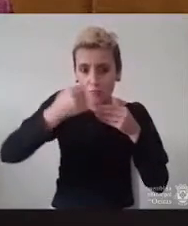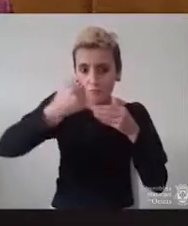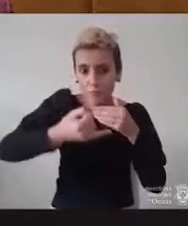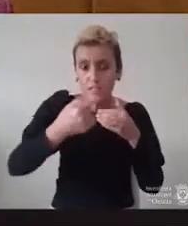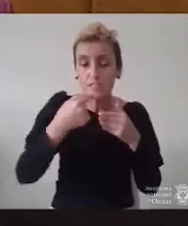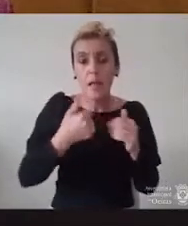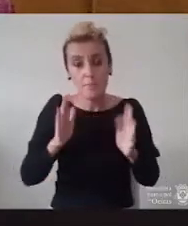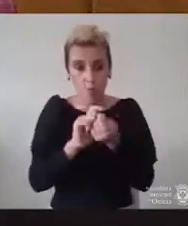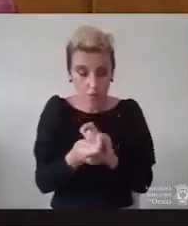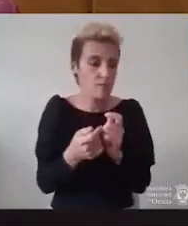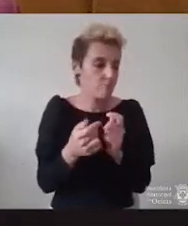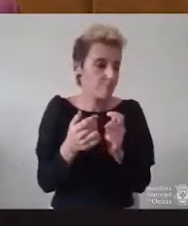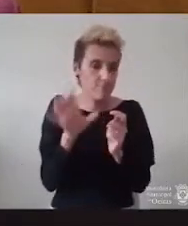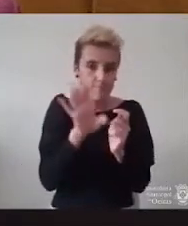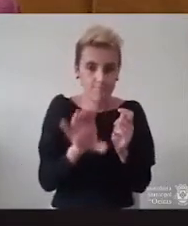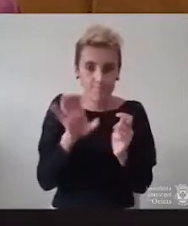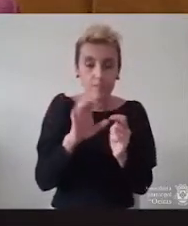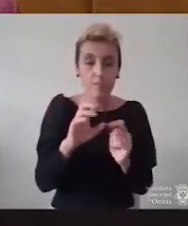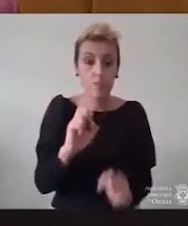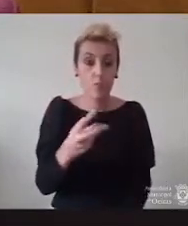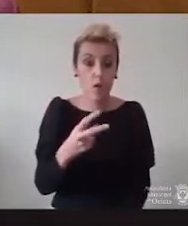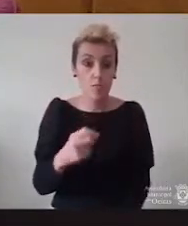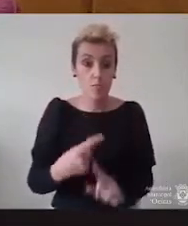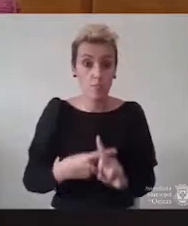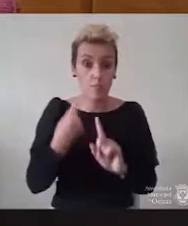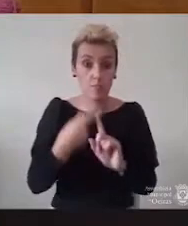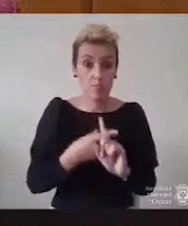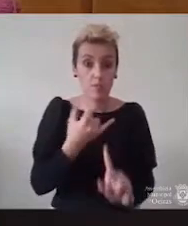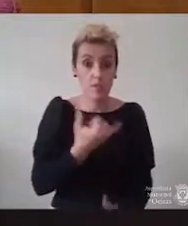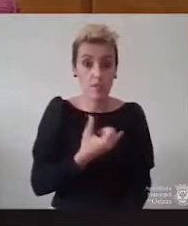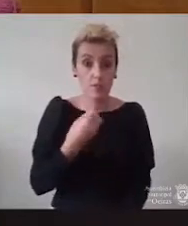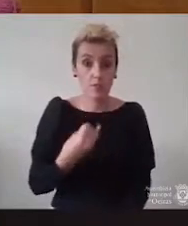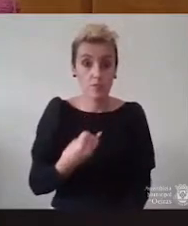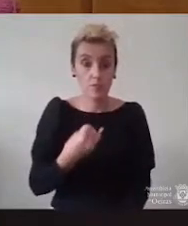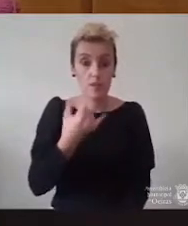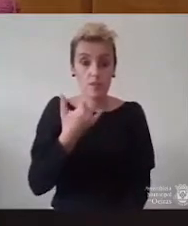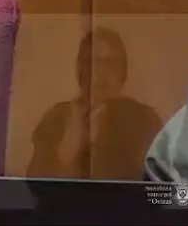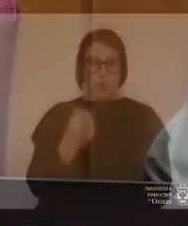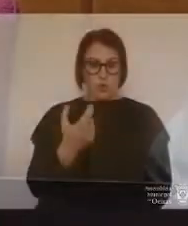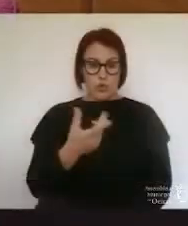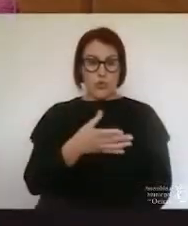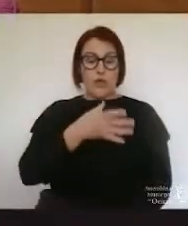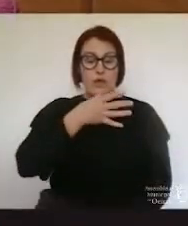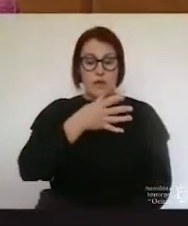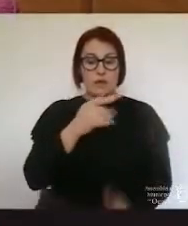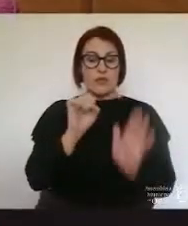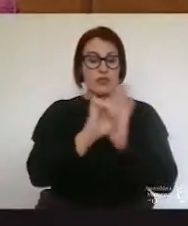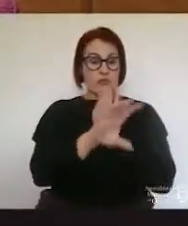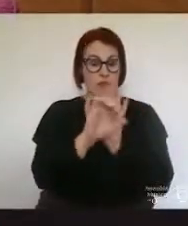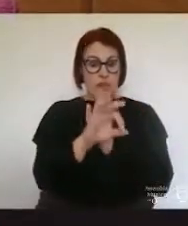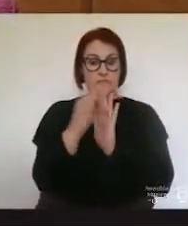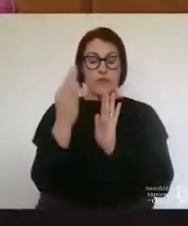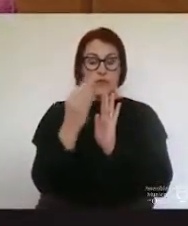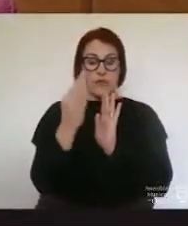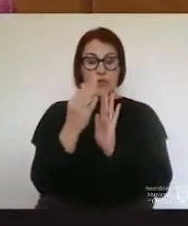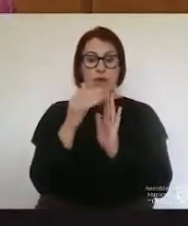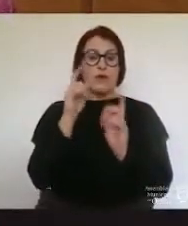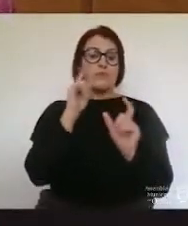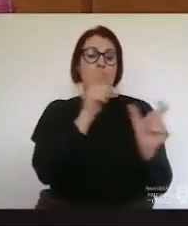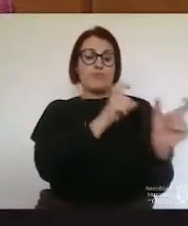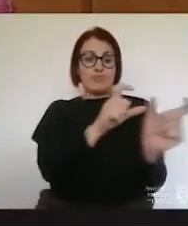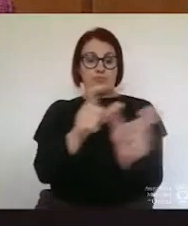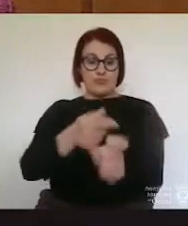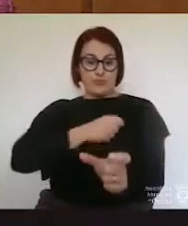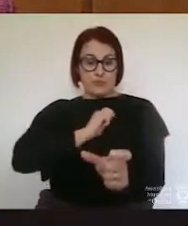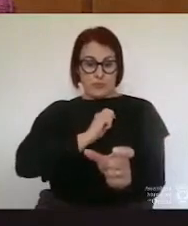reposicionar. Em outubro de 2022, o Sr. Presidente determinou por despacho uma auditoria. Mas